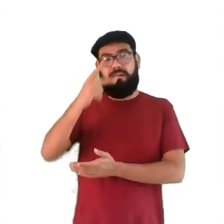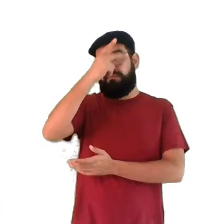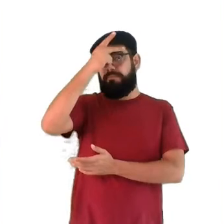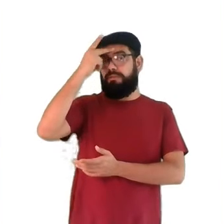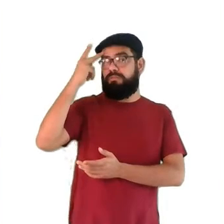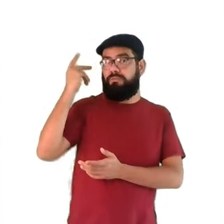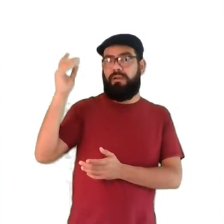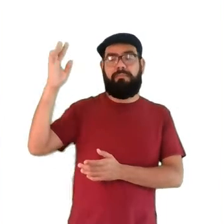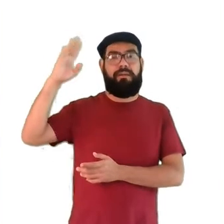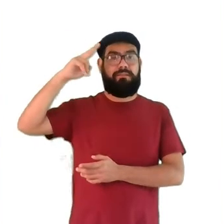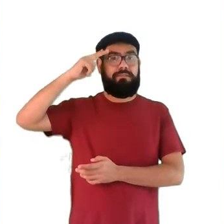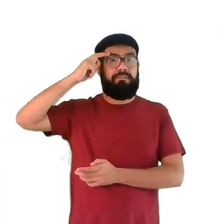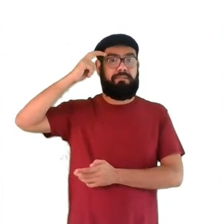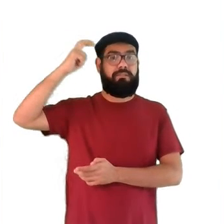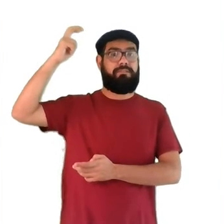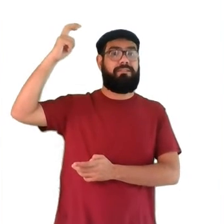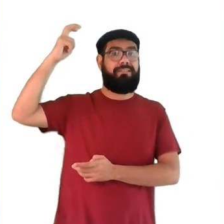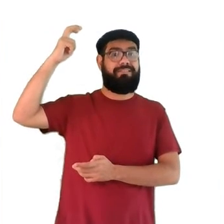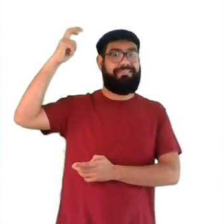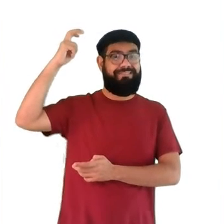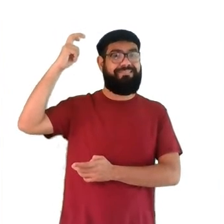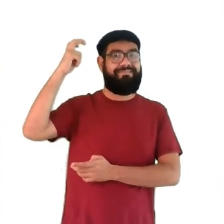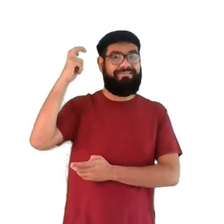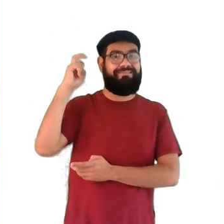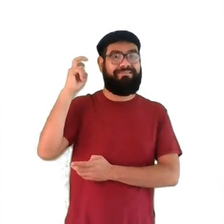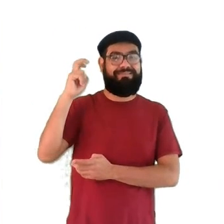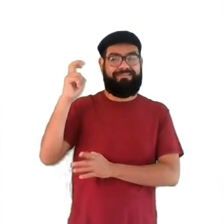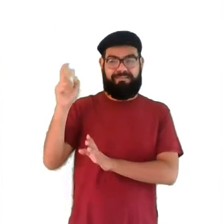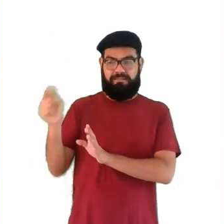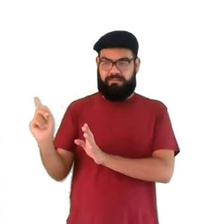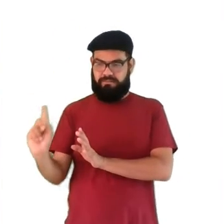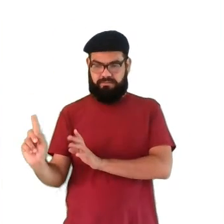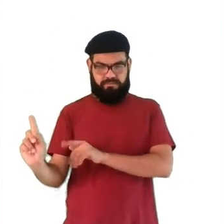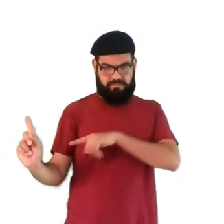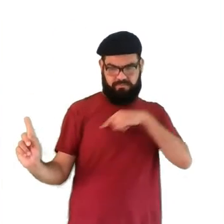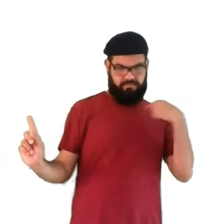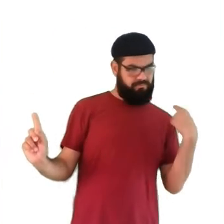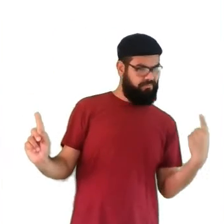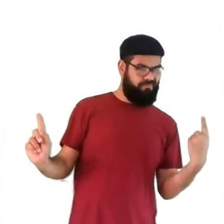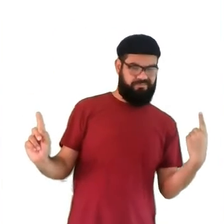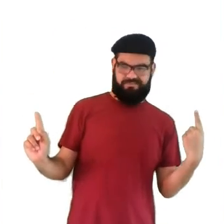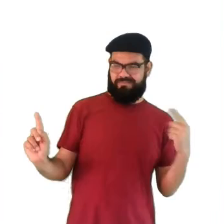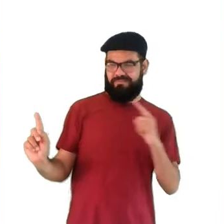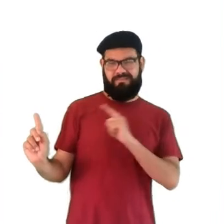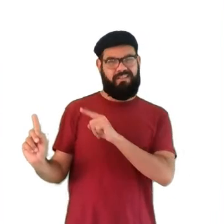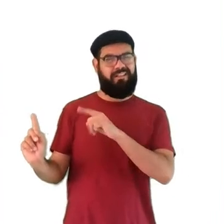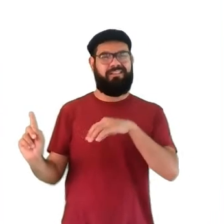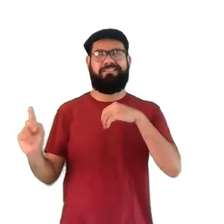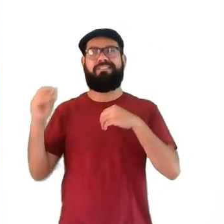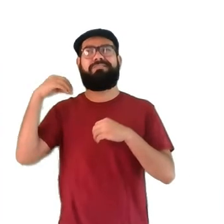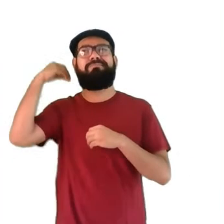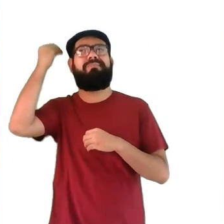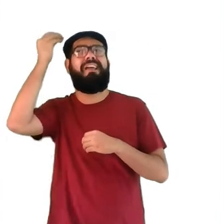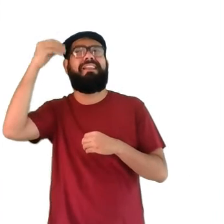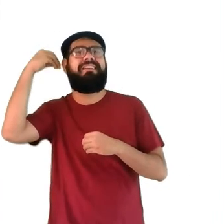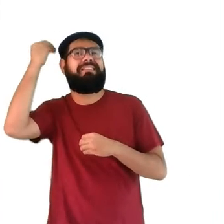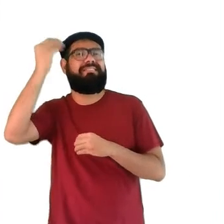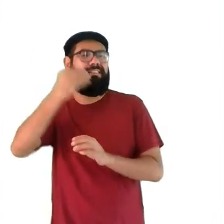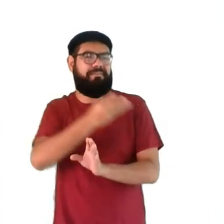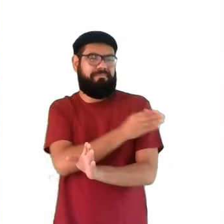sábia, né, que em relação ao outro e ao mundo em que ela vive, a relação dela já está